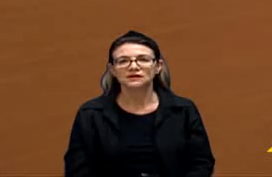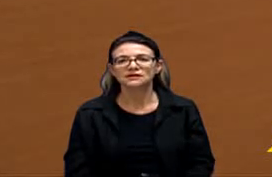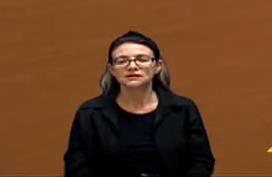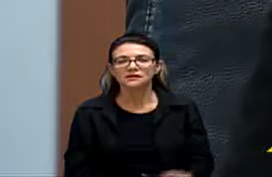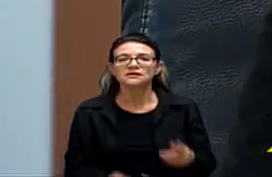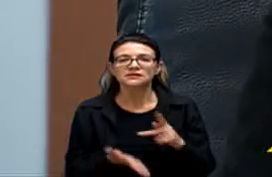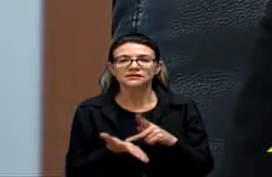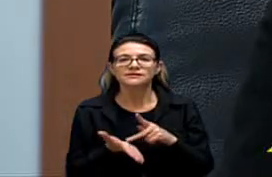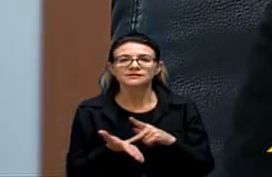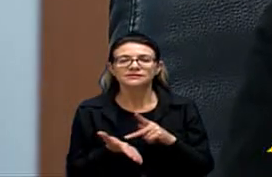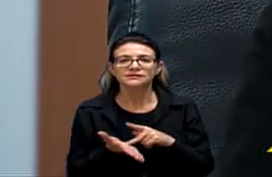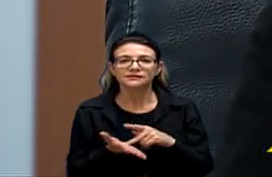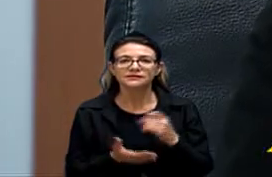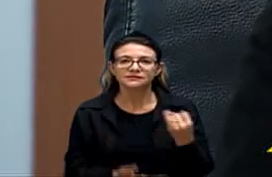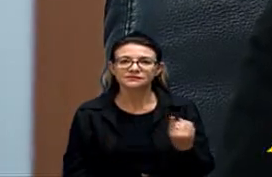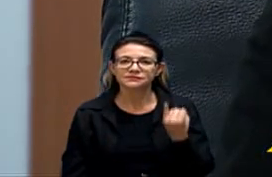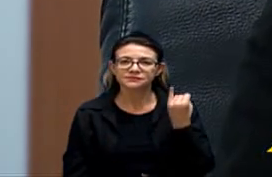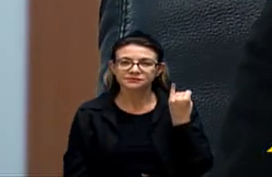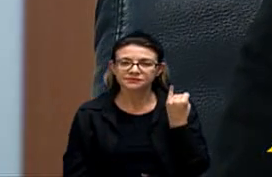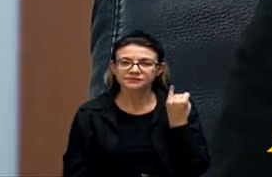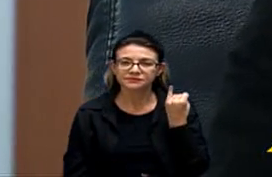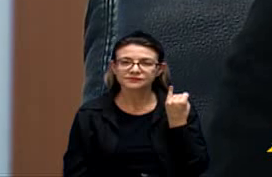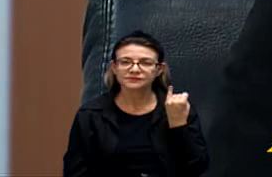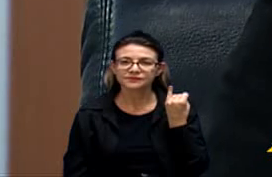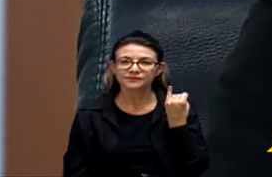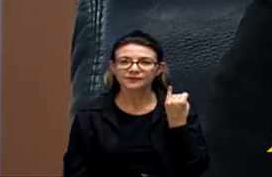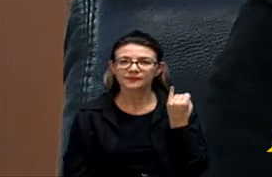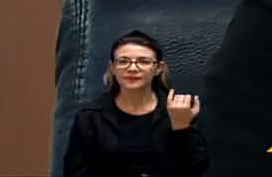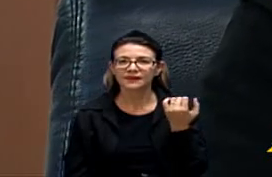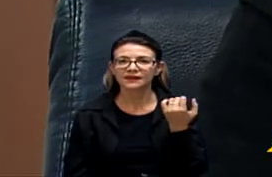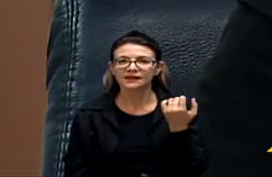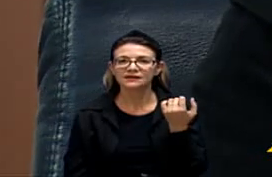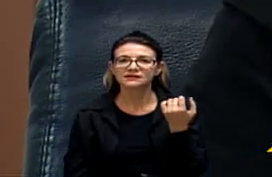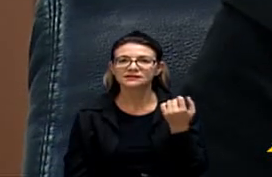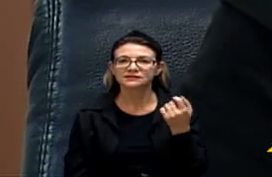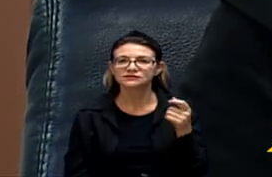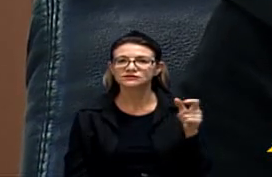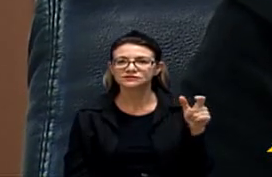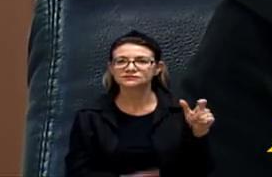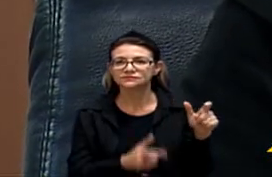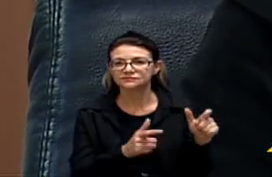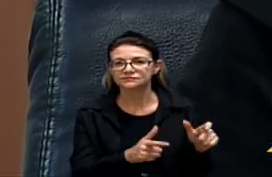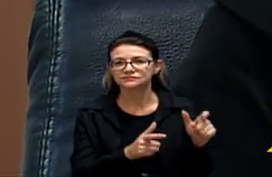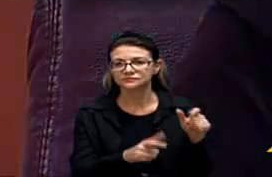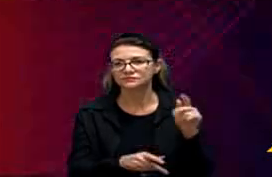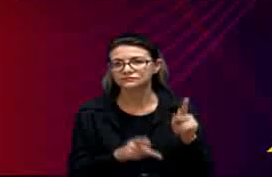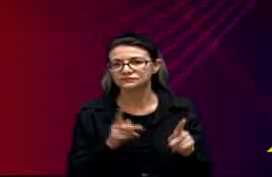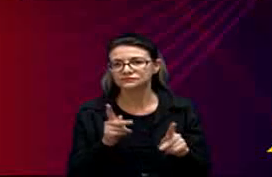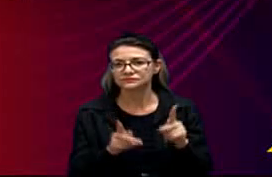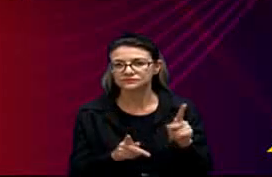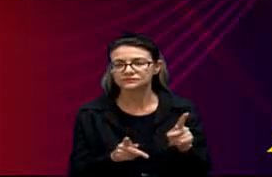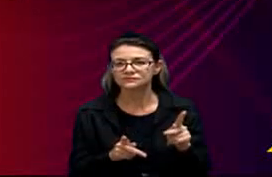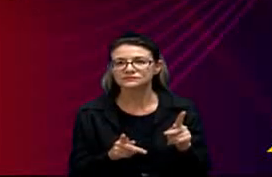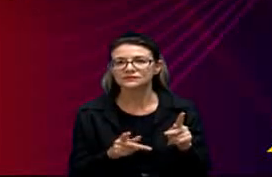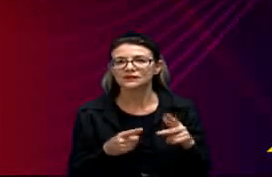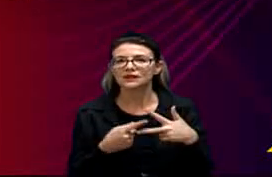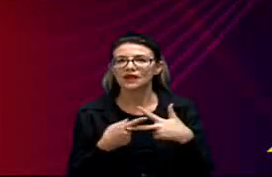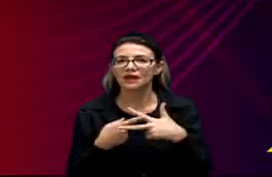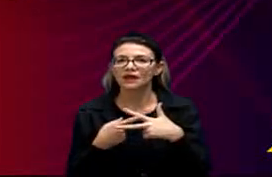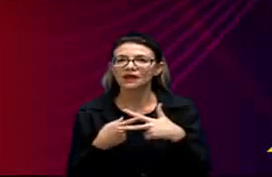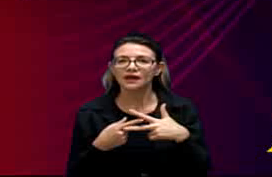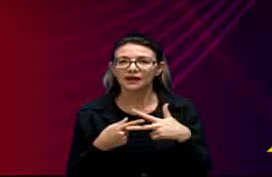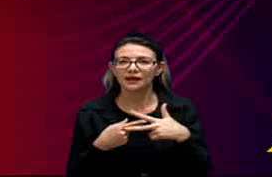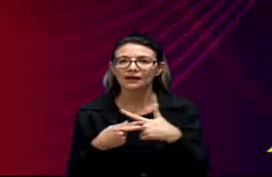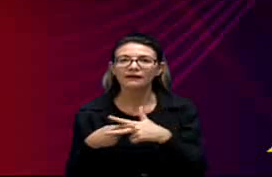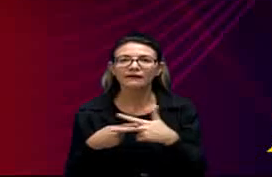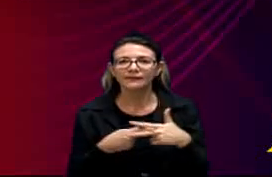e importante também que a a o setor público esteja equipado com as ferramentas por exemplo tem aquele aparelho